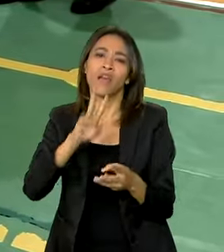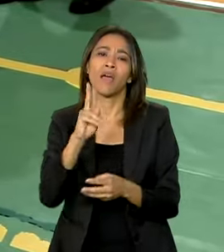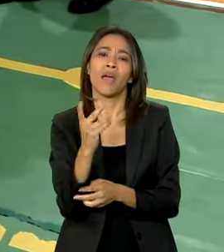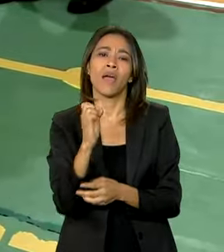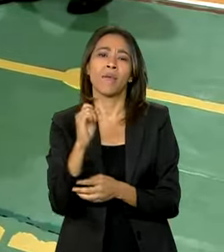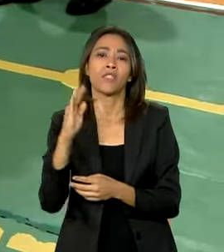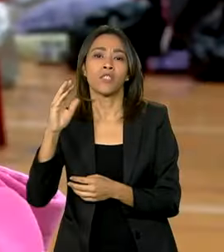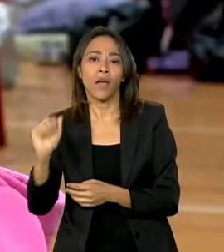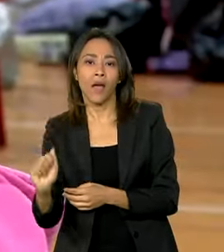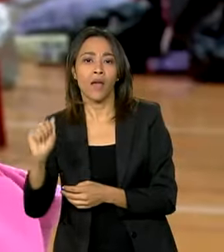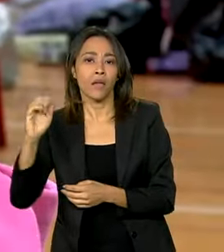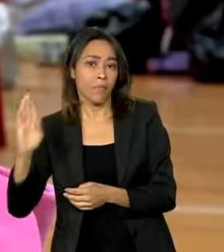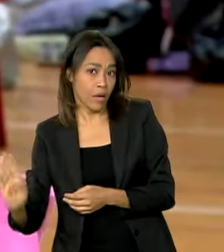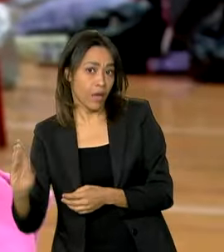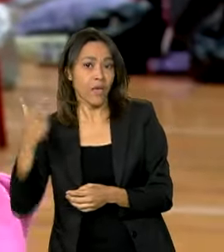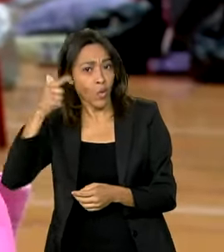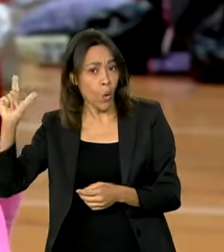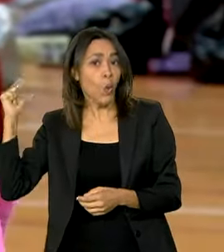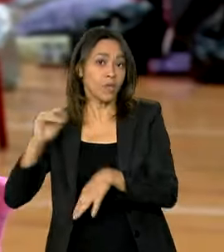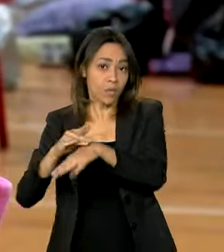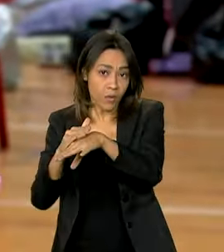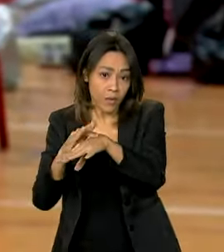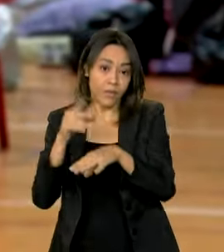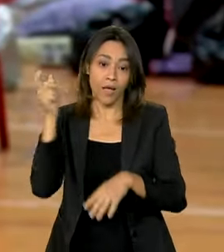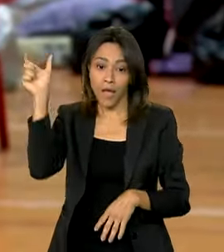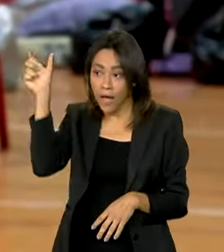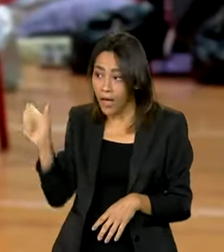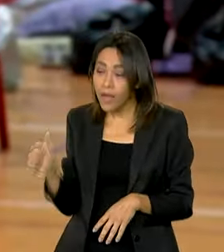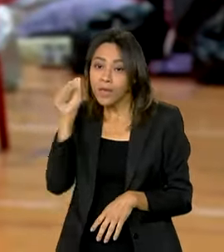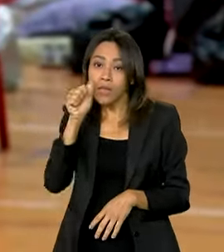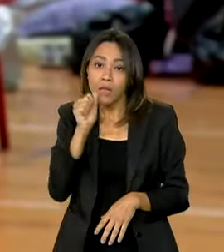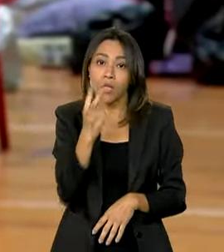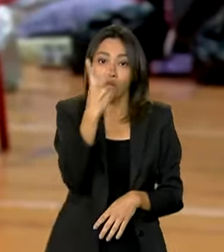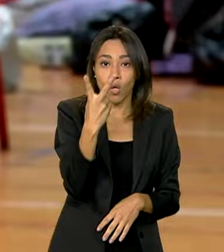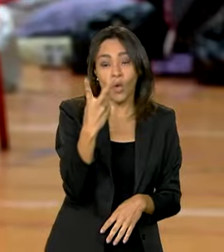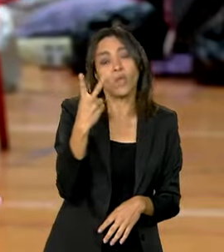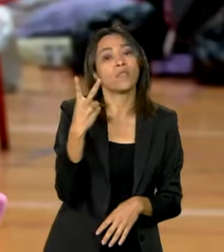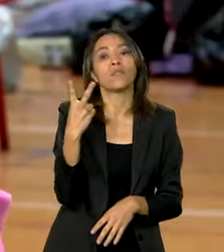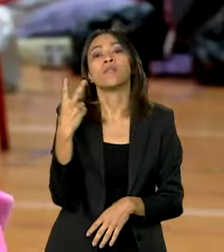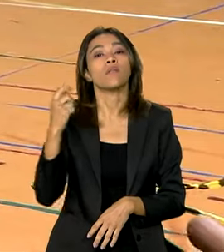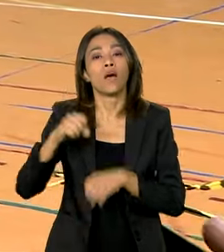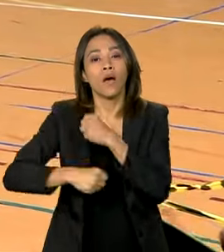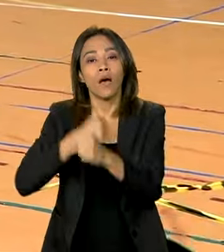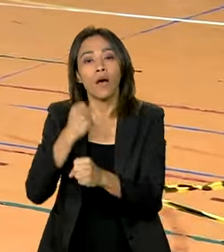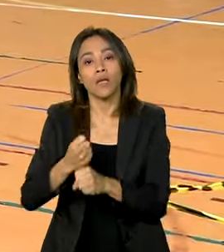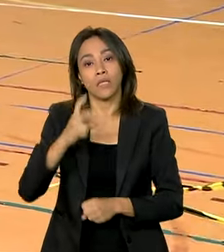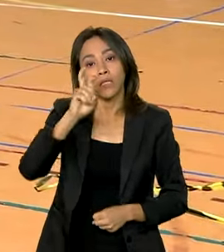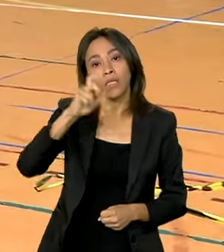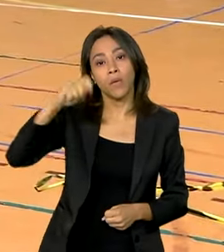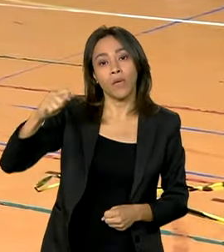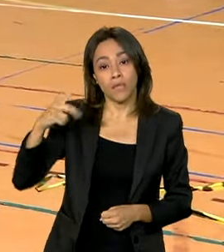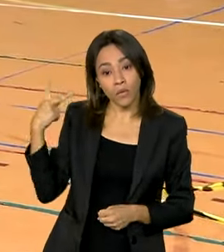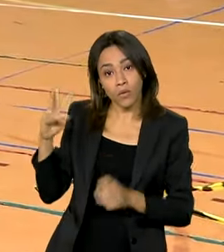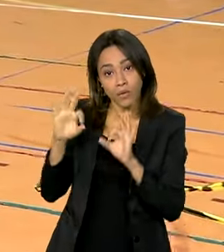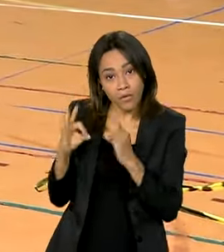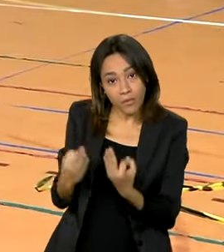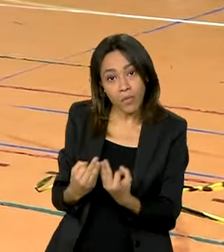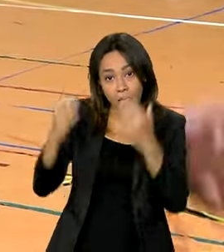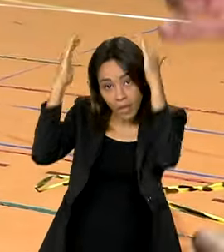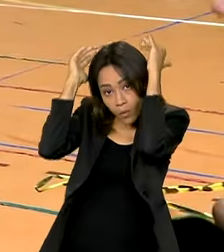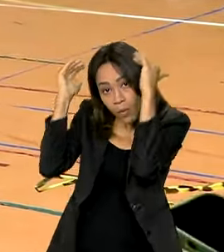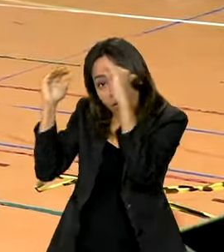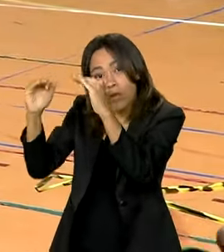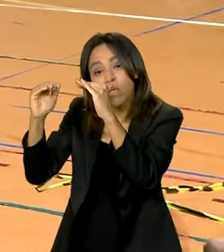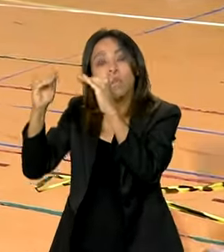entre outras. A Agatha tem 2 anos e 5 meses. A família está toda em um abrigo em Porto